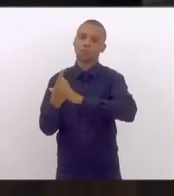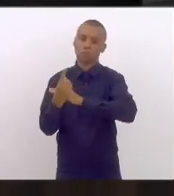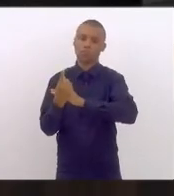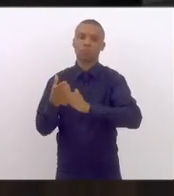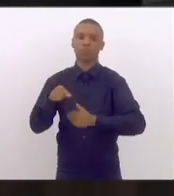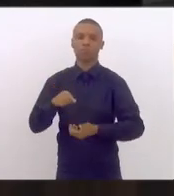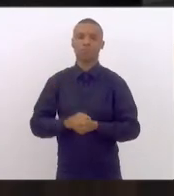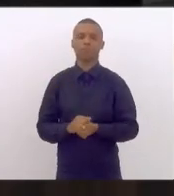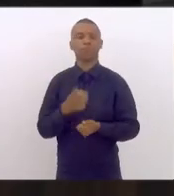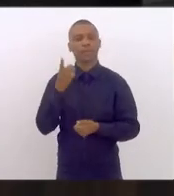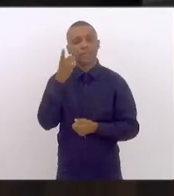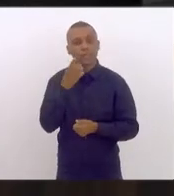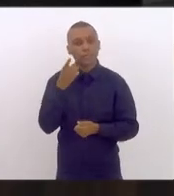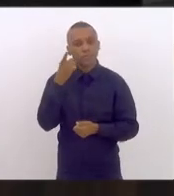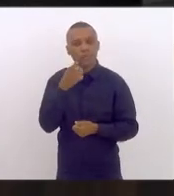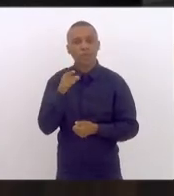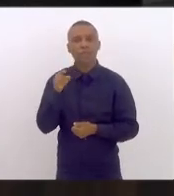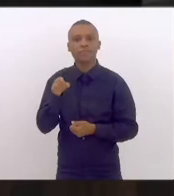deputado